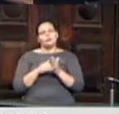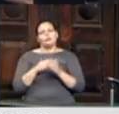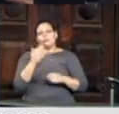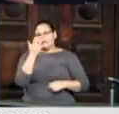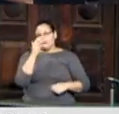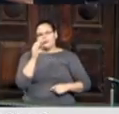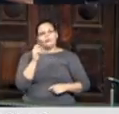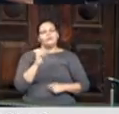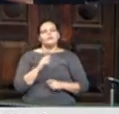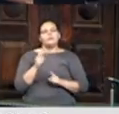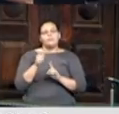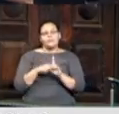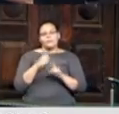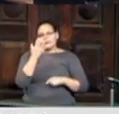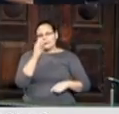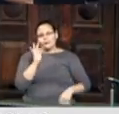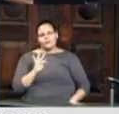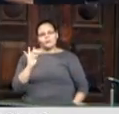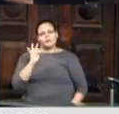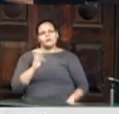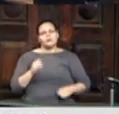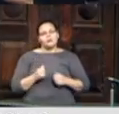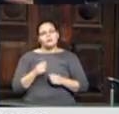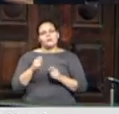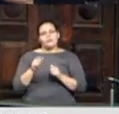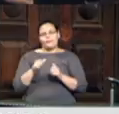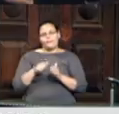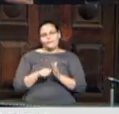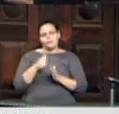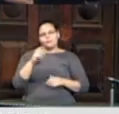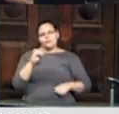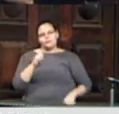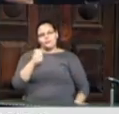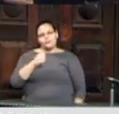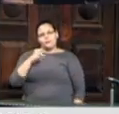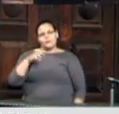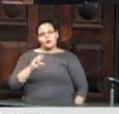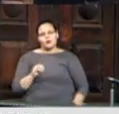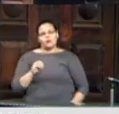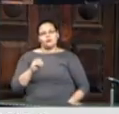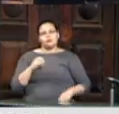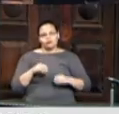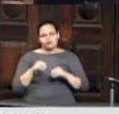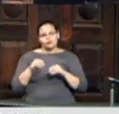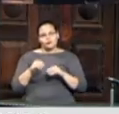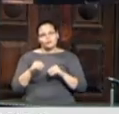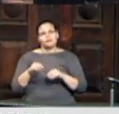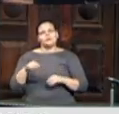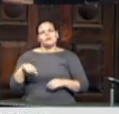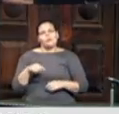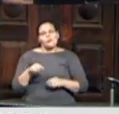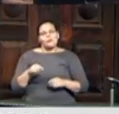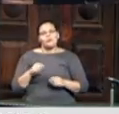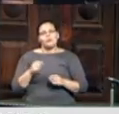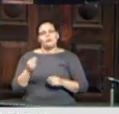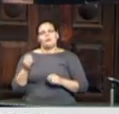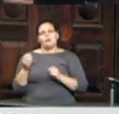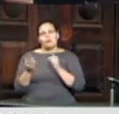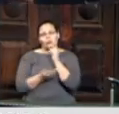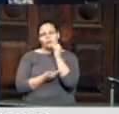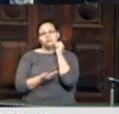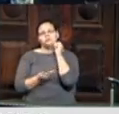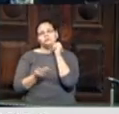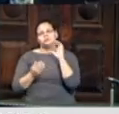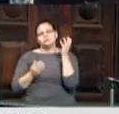o 1º de março, começaram a roçar em terra com grande fervor e cortar